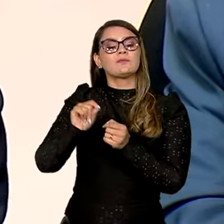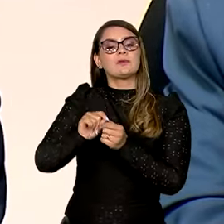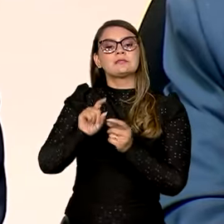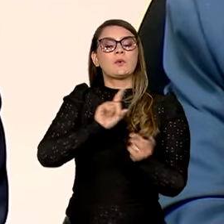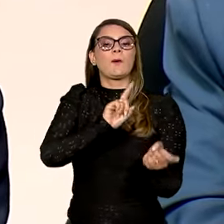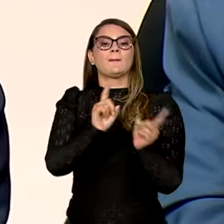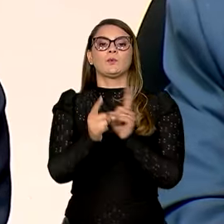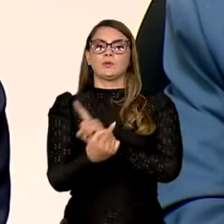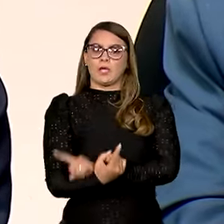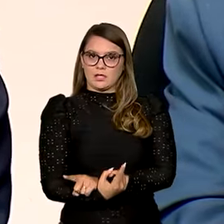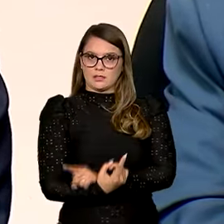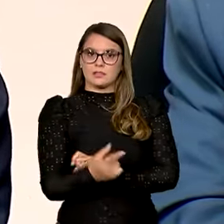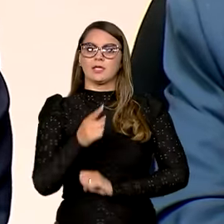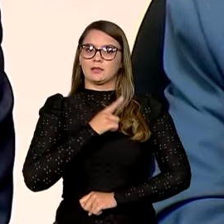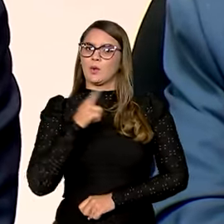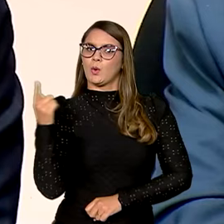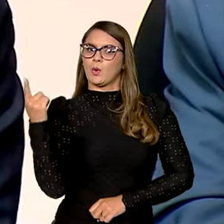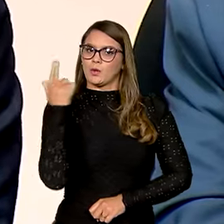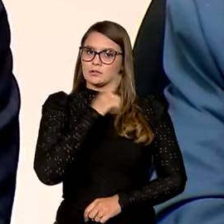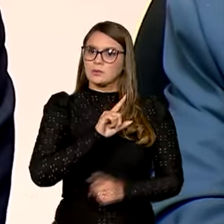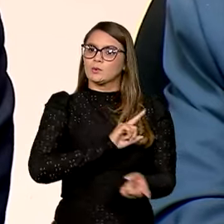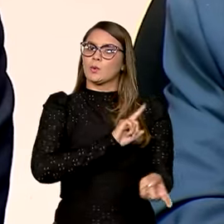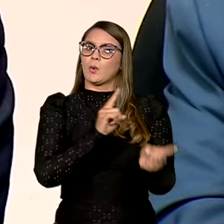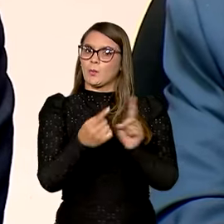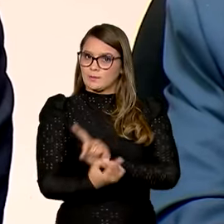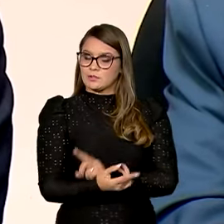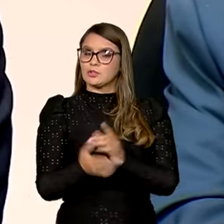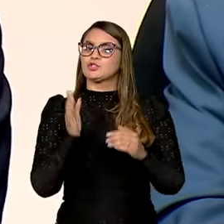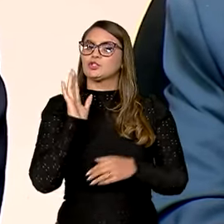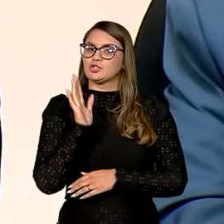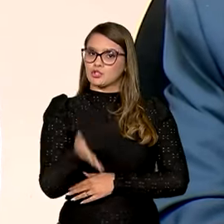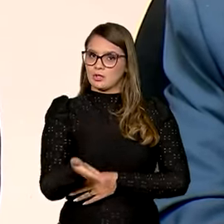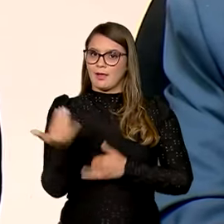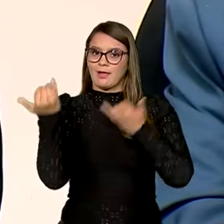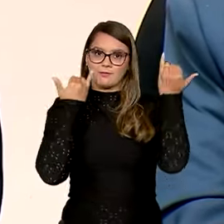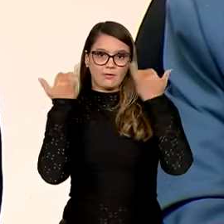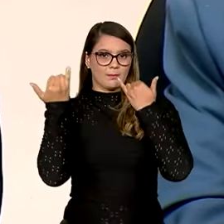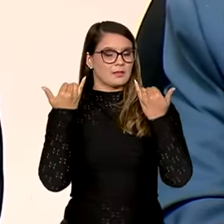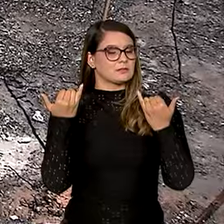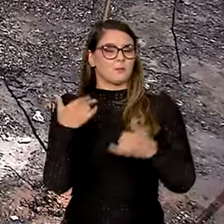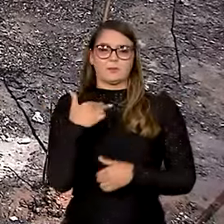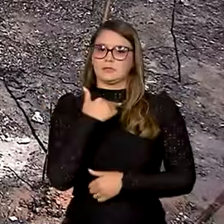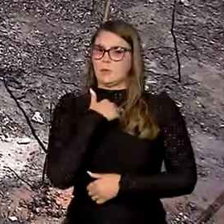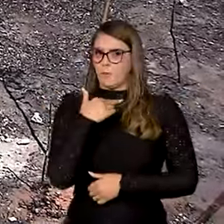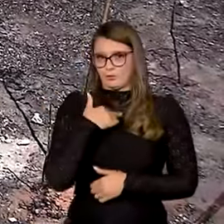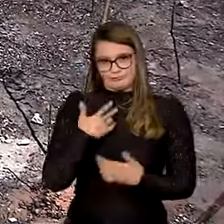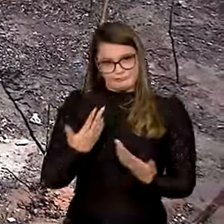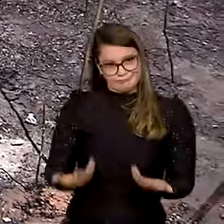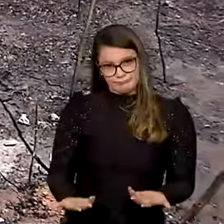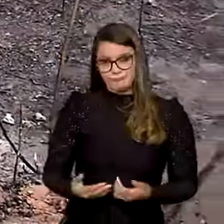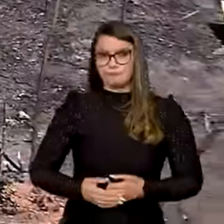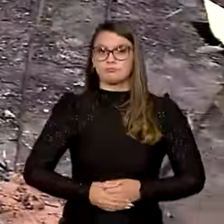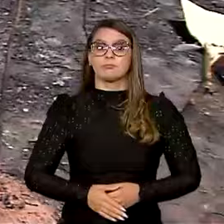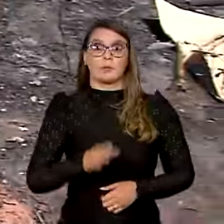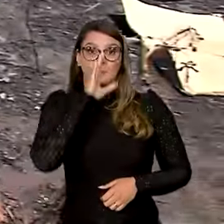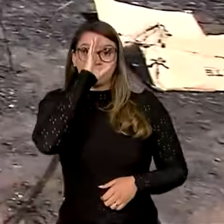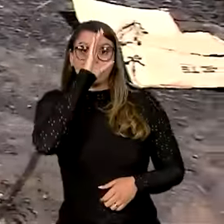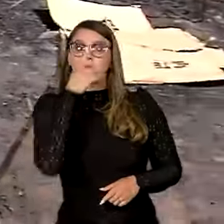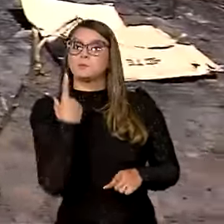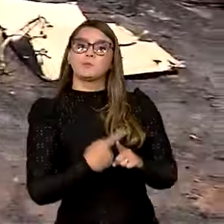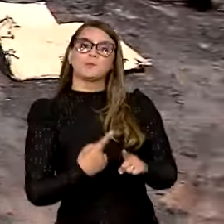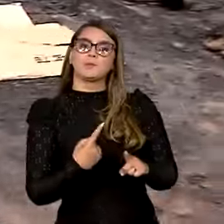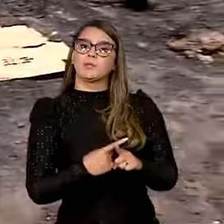reversão, já ter obtido uma reversão já nesse dado, mas não foi possível ainda. Entre as principais causas